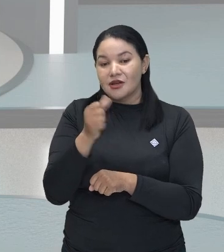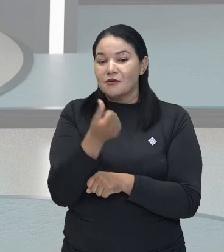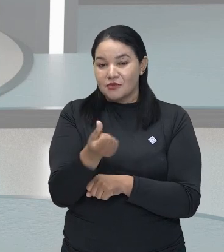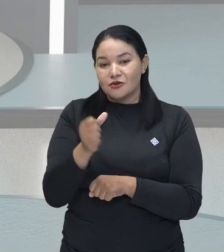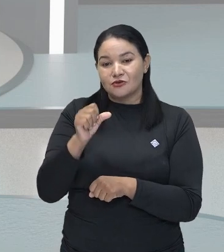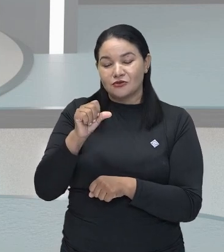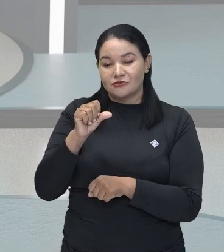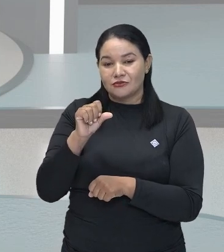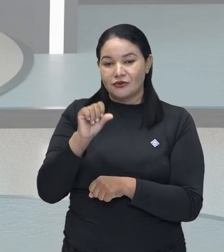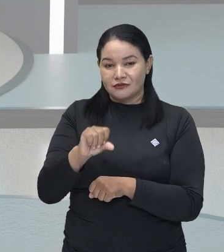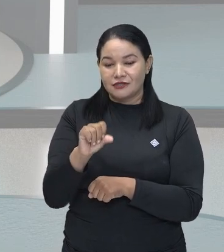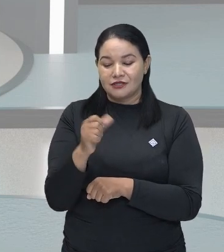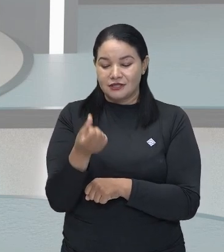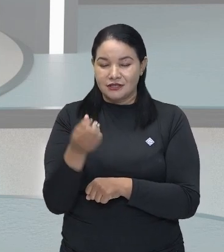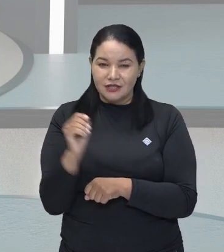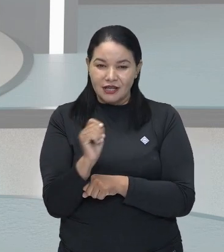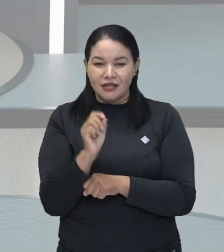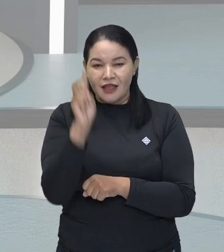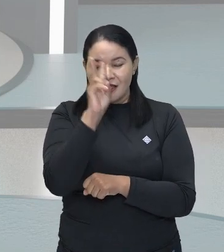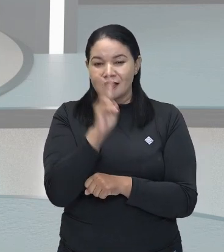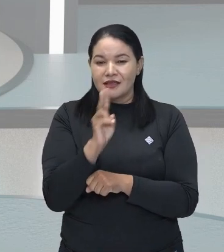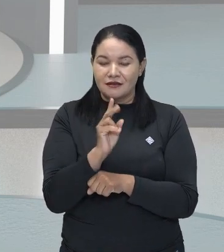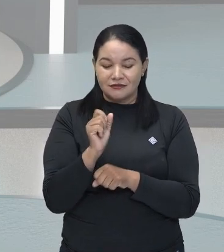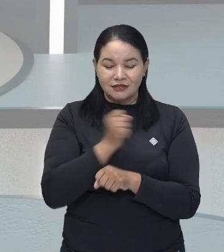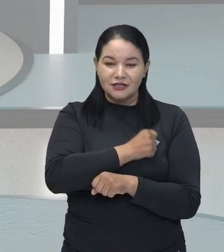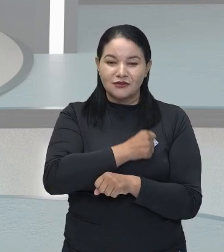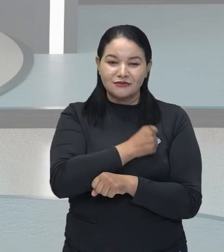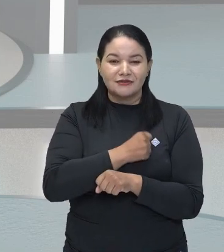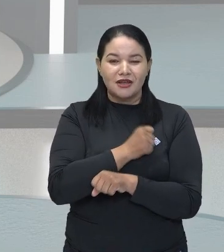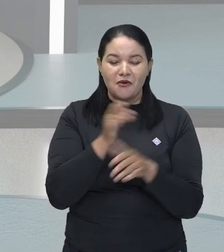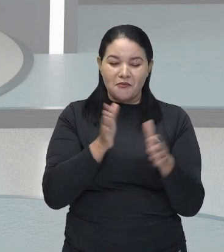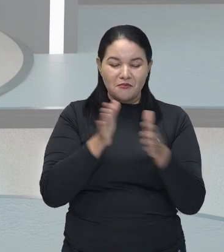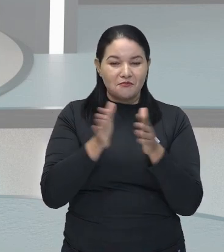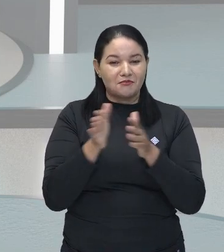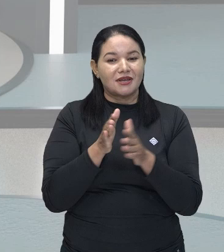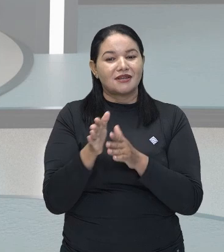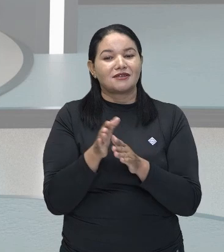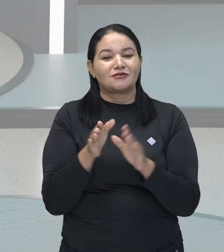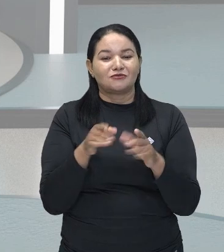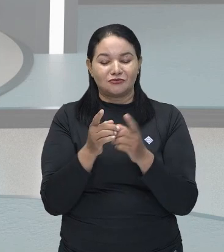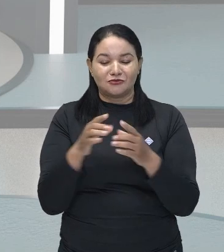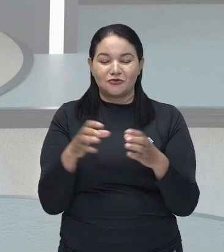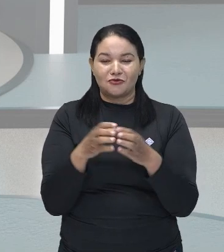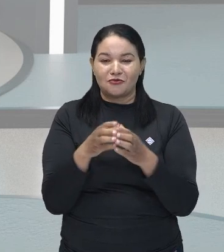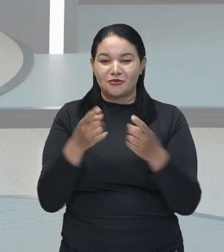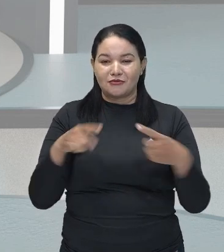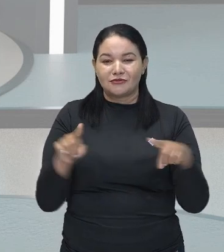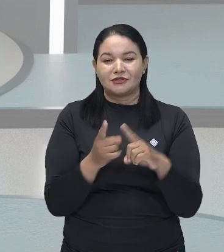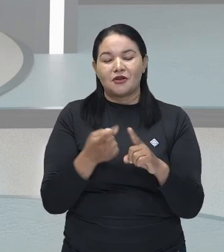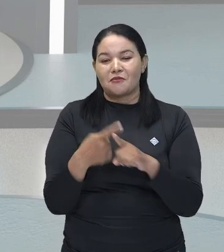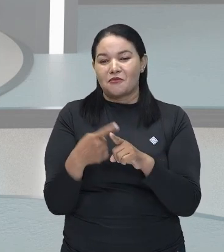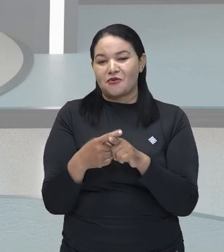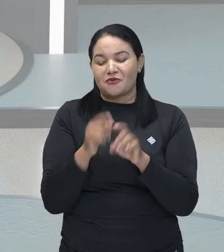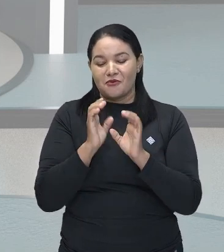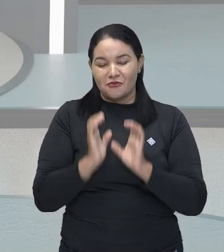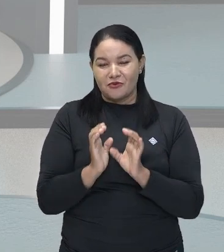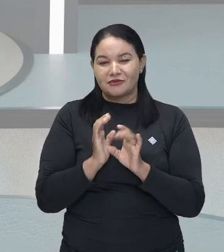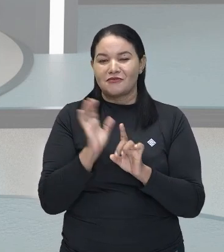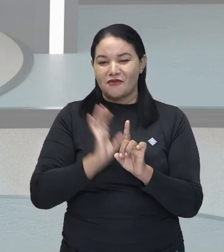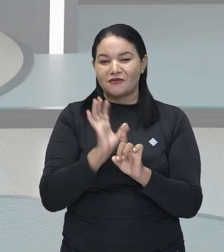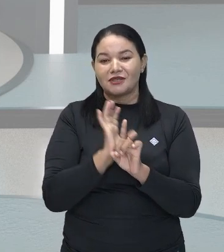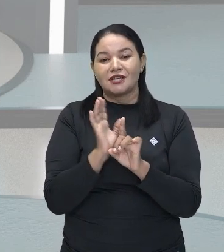muita saudade, inclusive, desse momento que foi a Jovem Guarda. Ela foi um comportamento, ela foi um modo de vestir, um modo